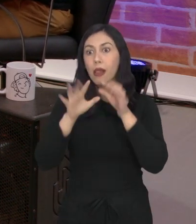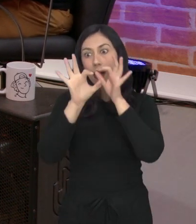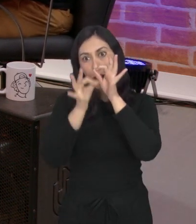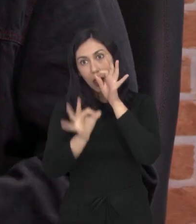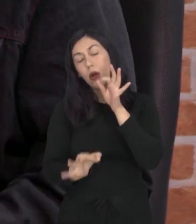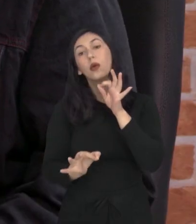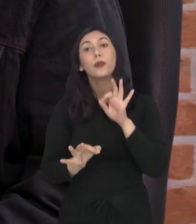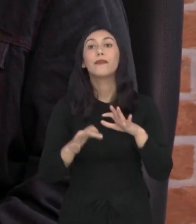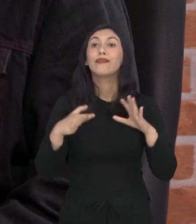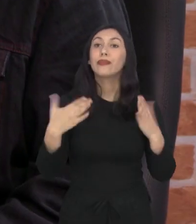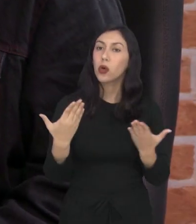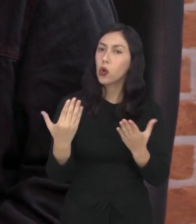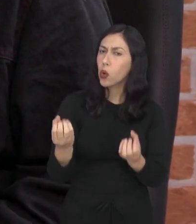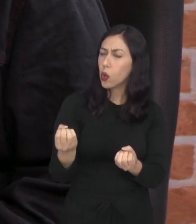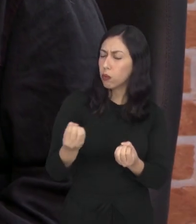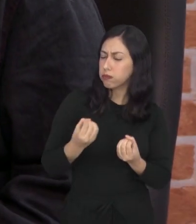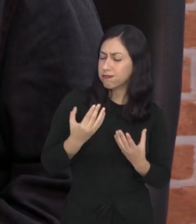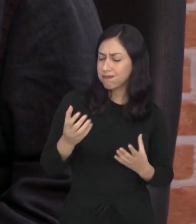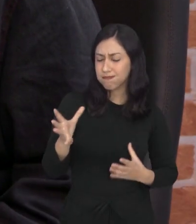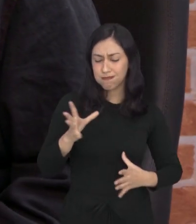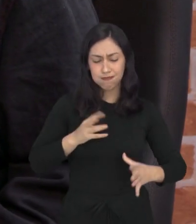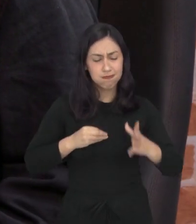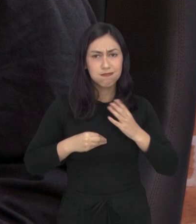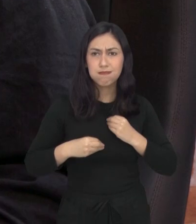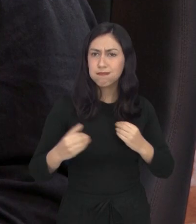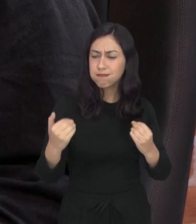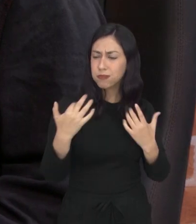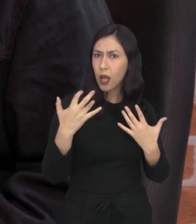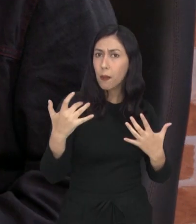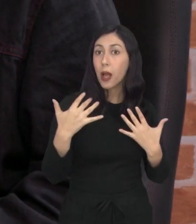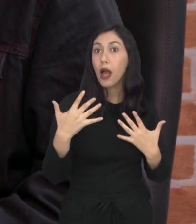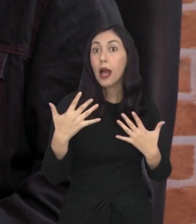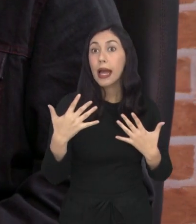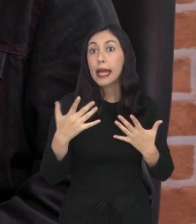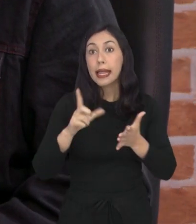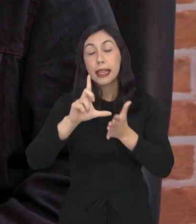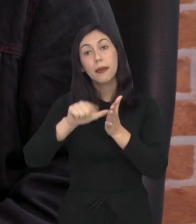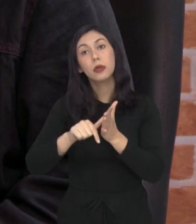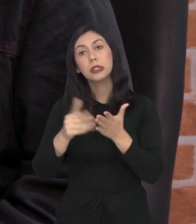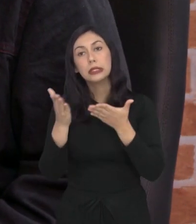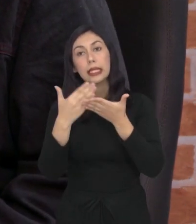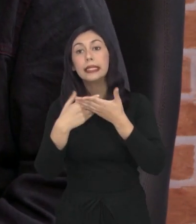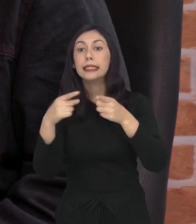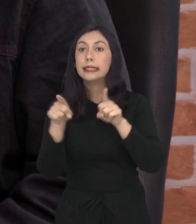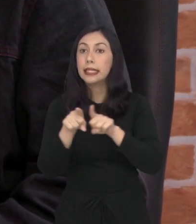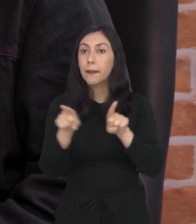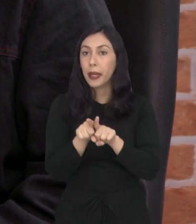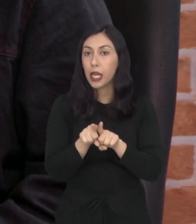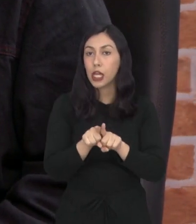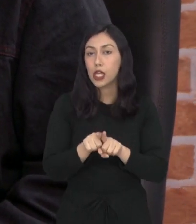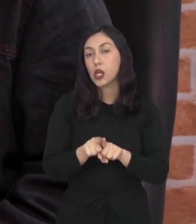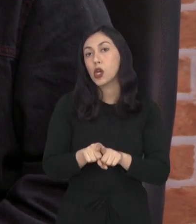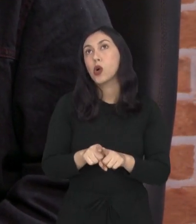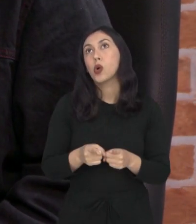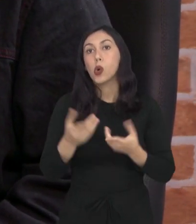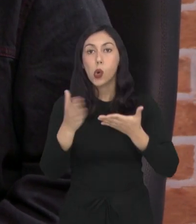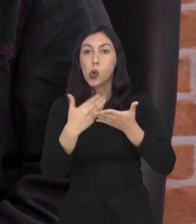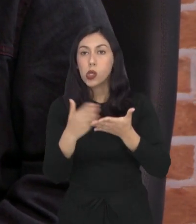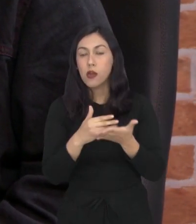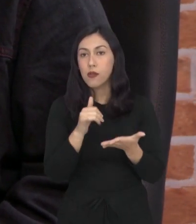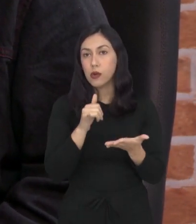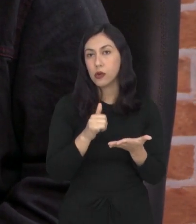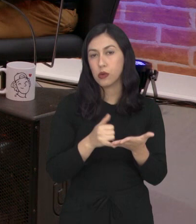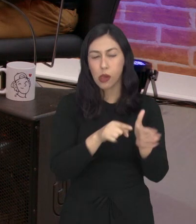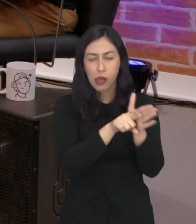muito grande. Então isso daí foi sendo a minha influência, né, durante essa questão, fui lendo. Depois de um tempo, outra saga de livros que eu li muito foi Sherlock Holmes.